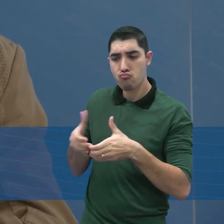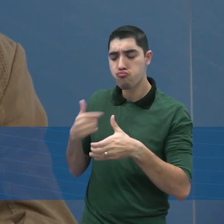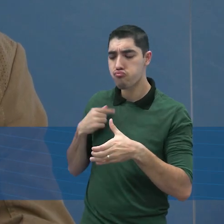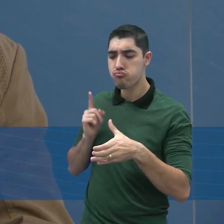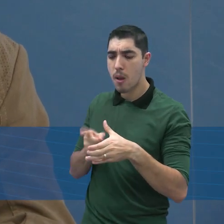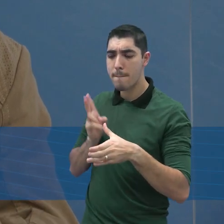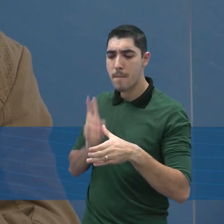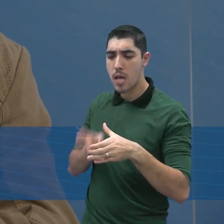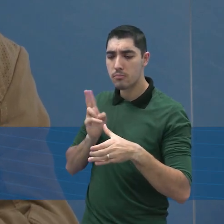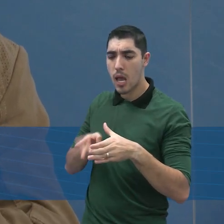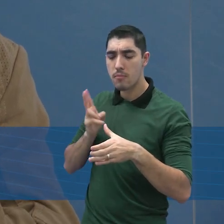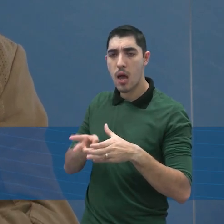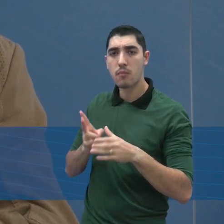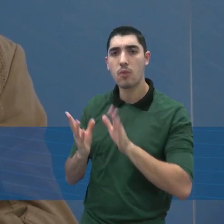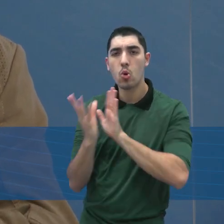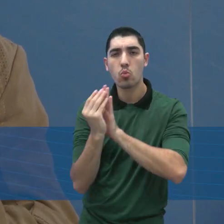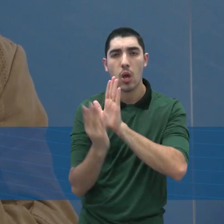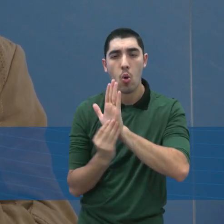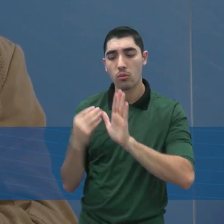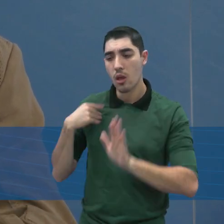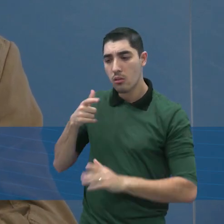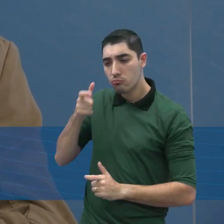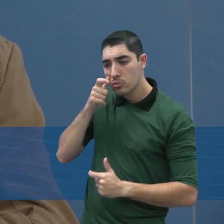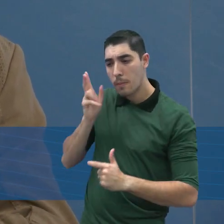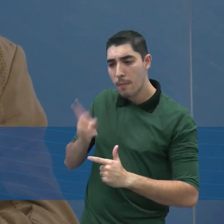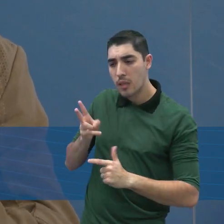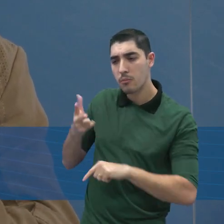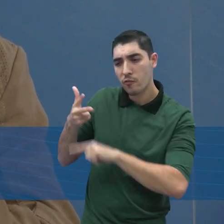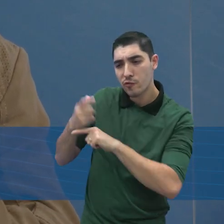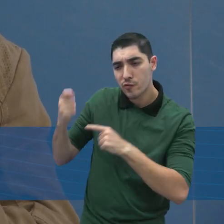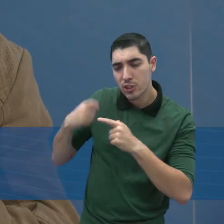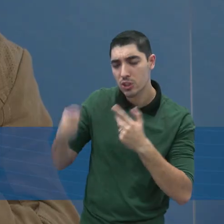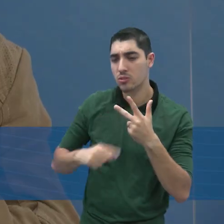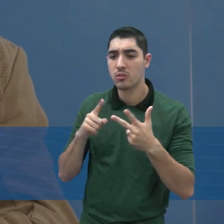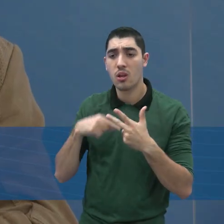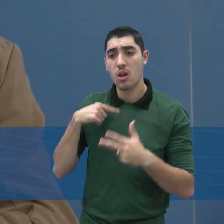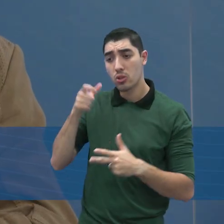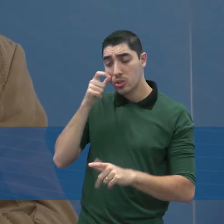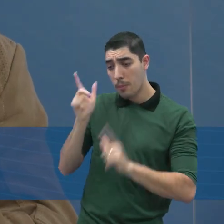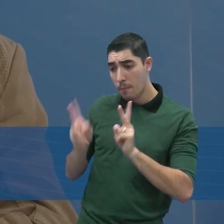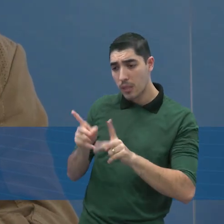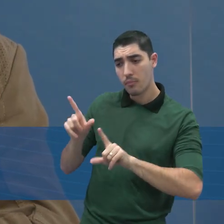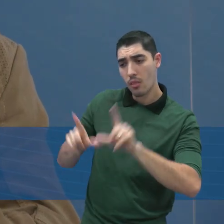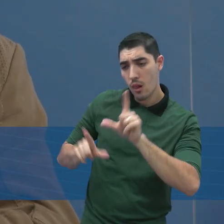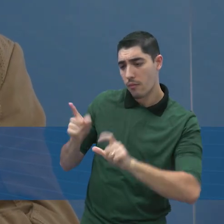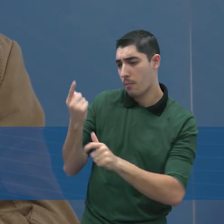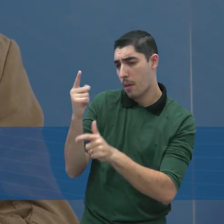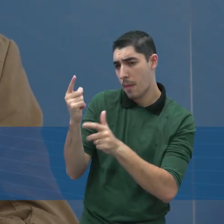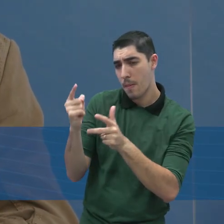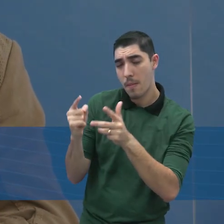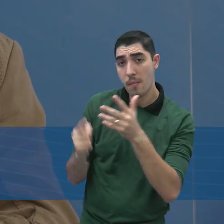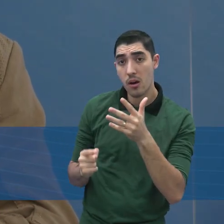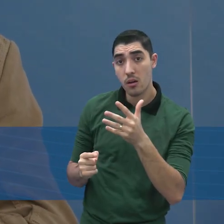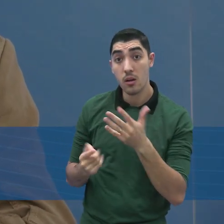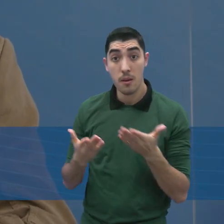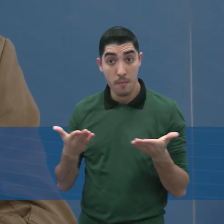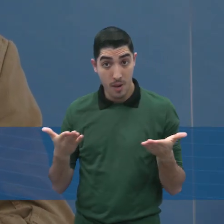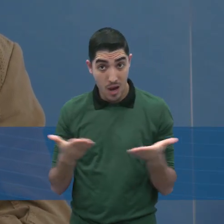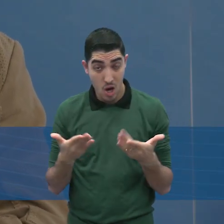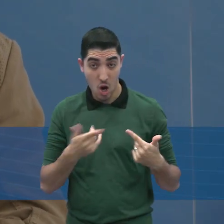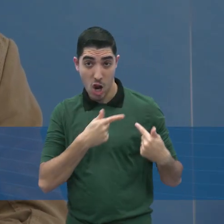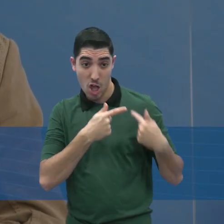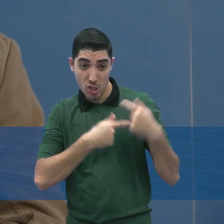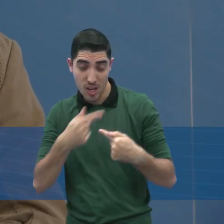mesmas formas de vídeos, as mesmas propagandas, os mesmos canais. E numa geração onde o